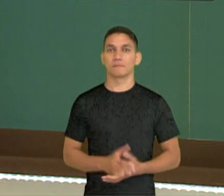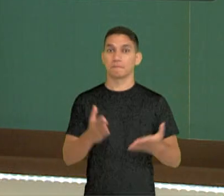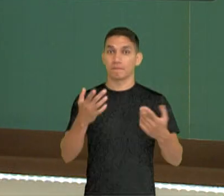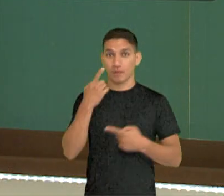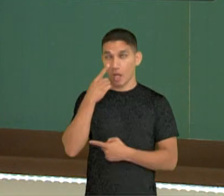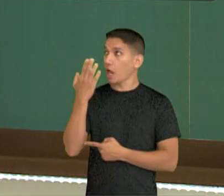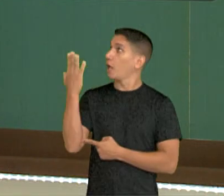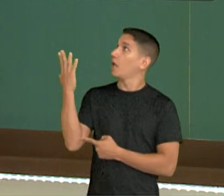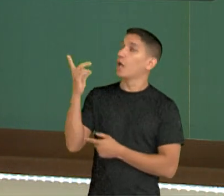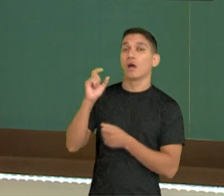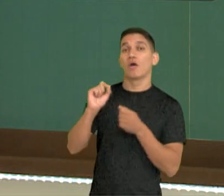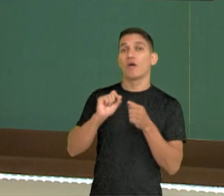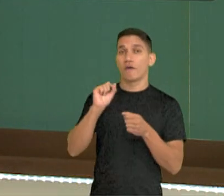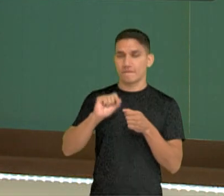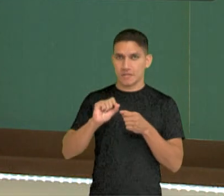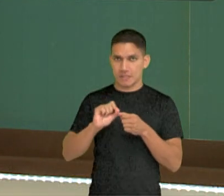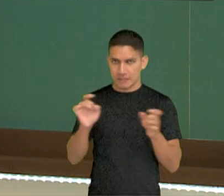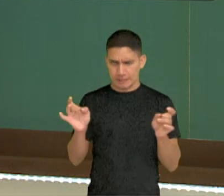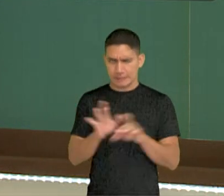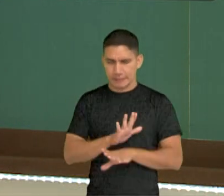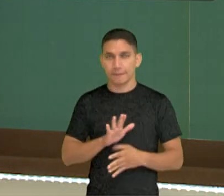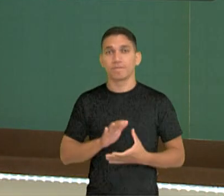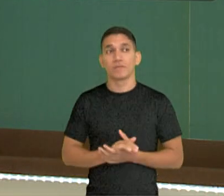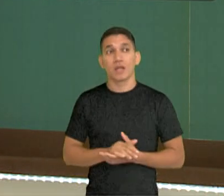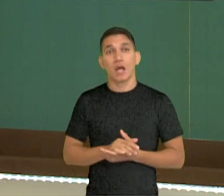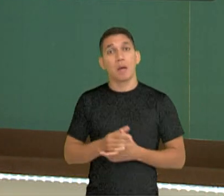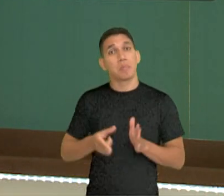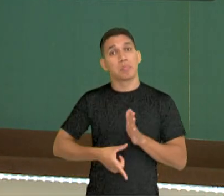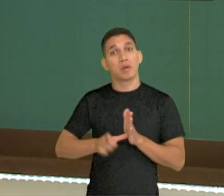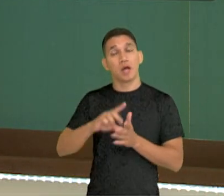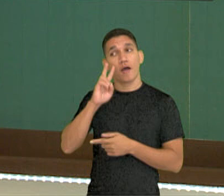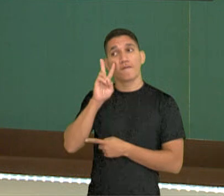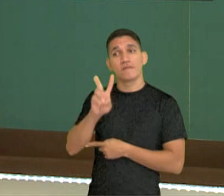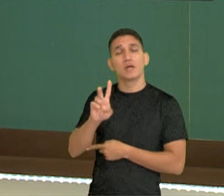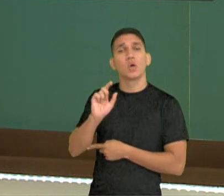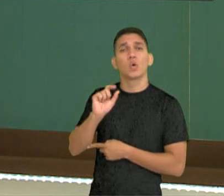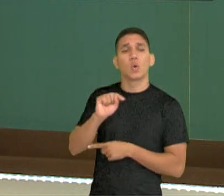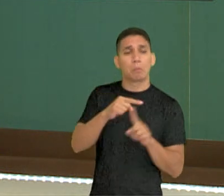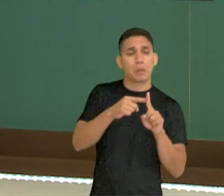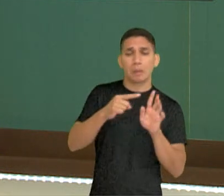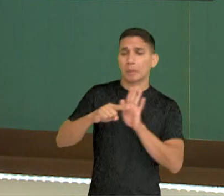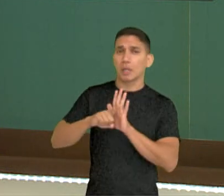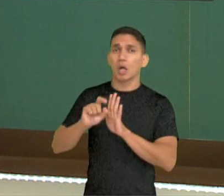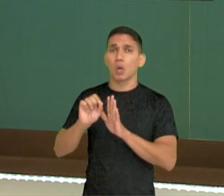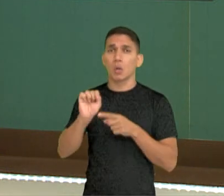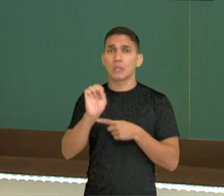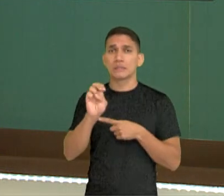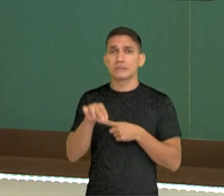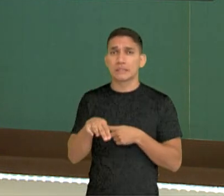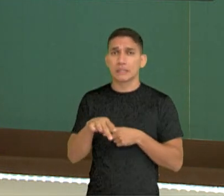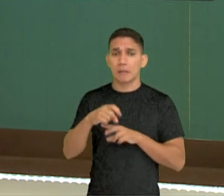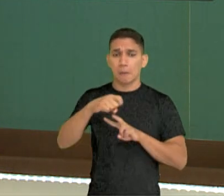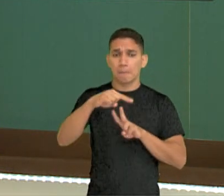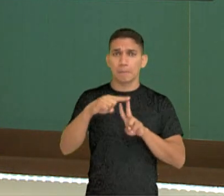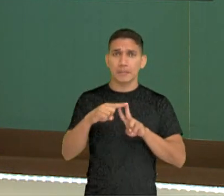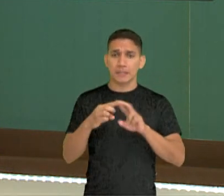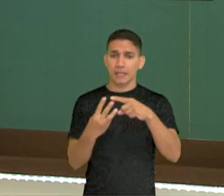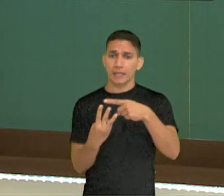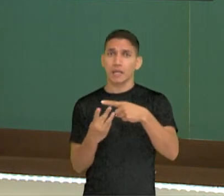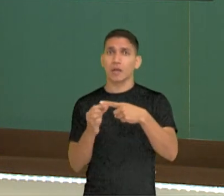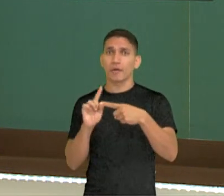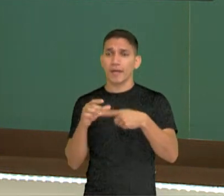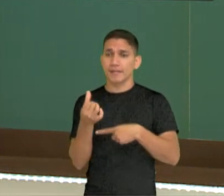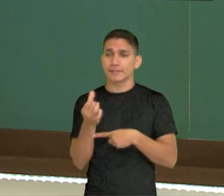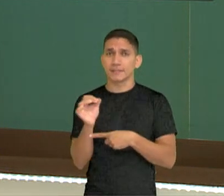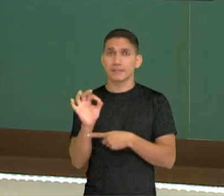Vamos lá então aqui, pessoal, para fechar, nós vamos olhar os sinais de seno de π sobre 3. Π sobre 3, 60 graus,